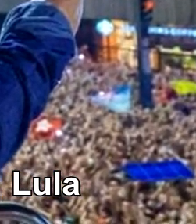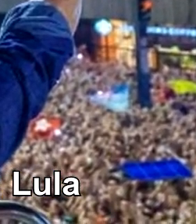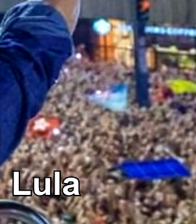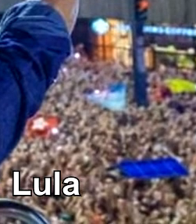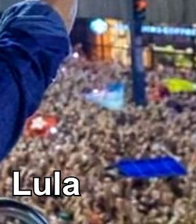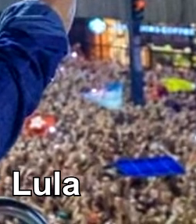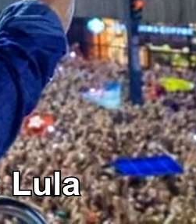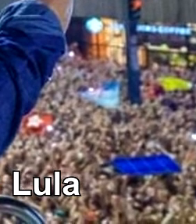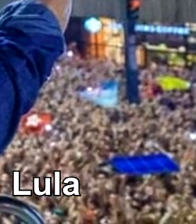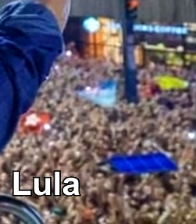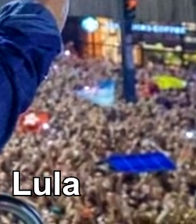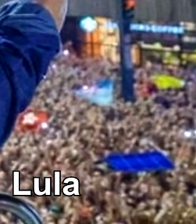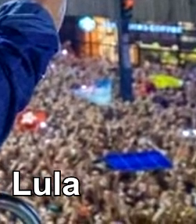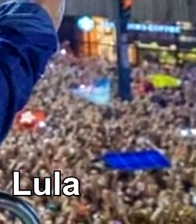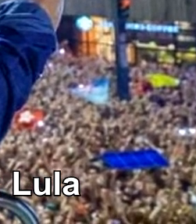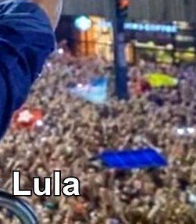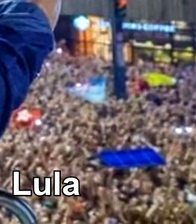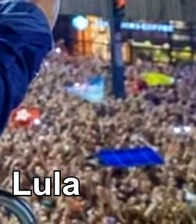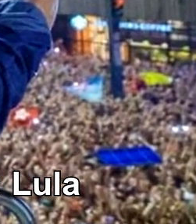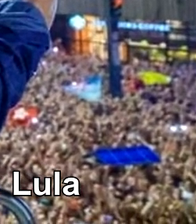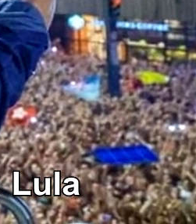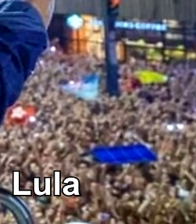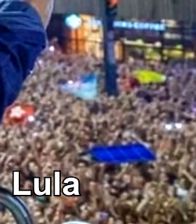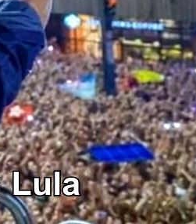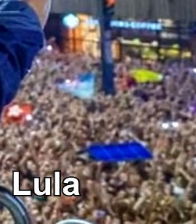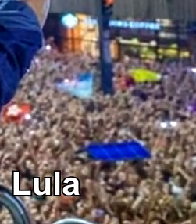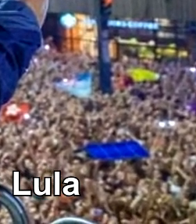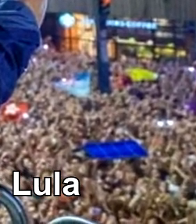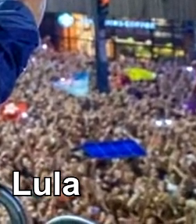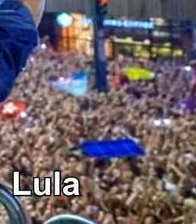49,80%. Em Ouro Fino, o petista ficou com